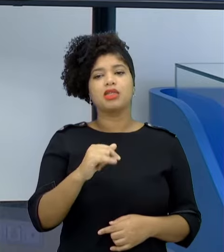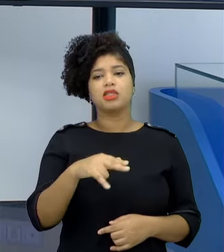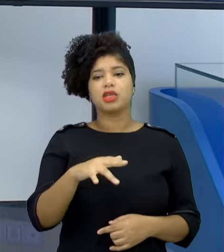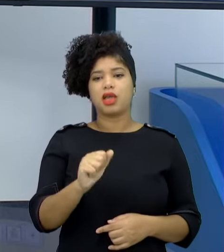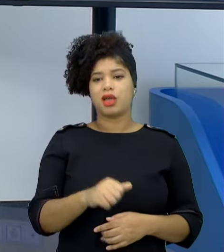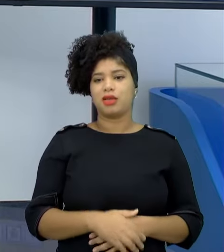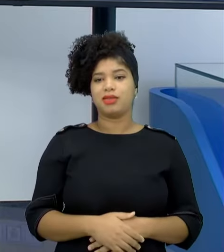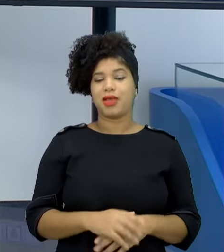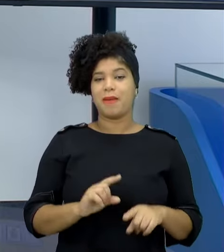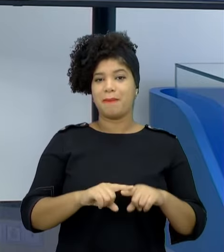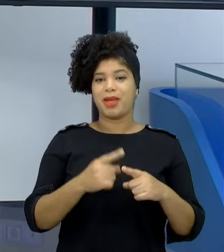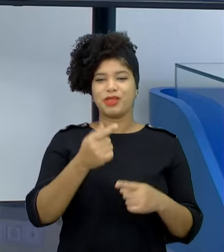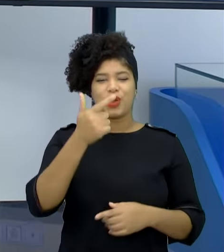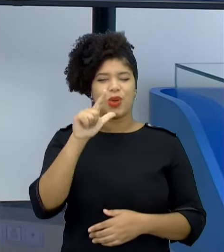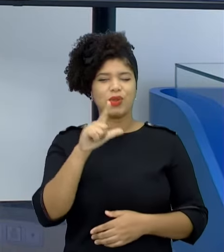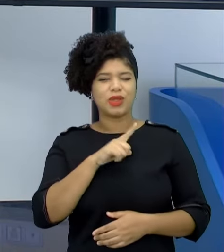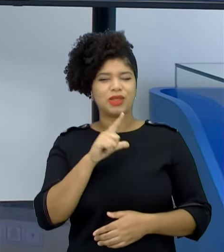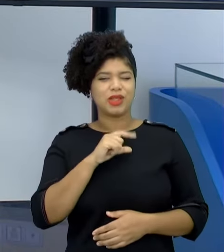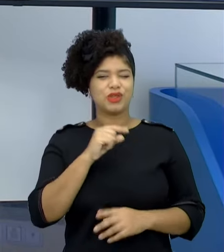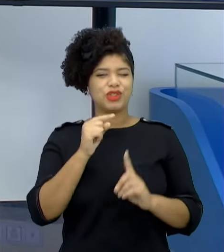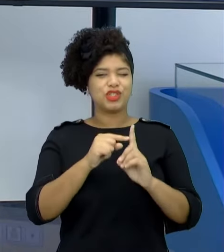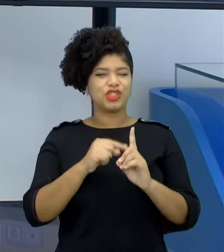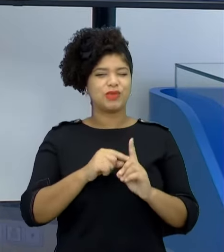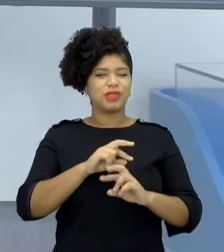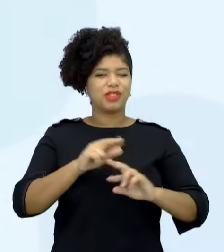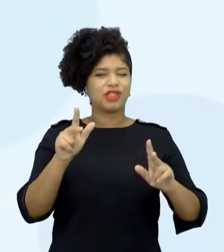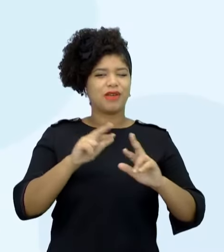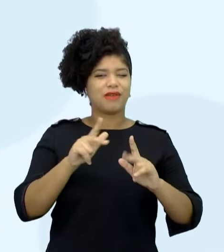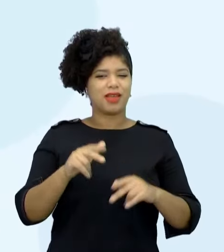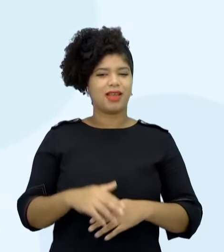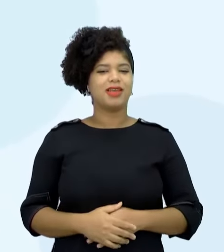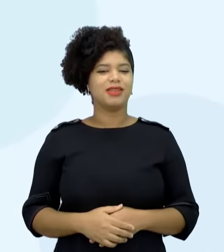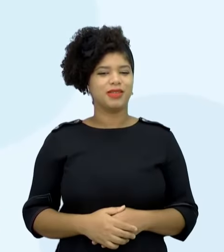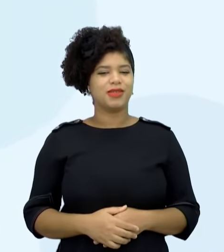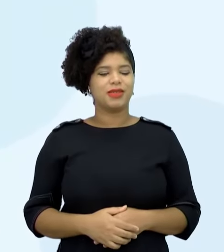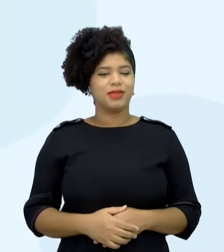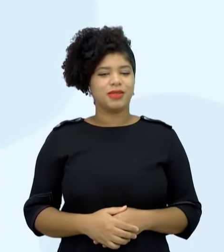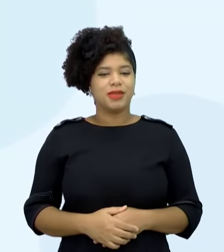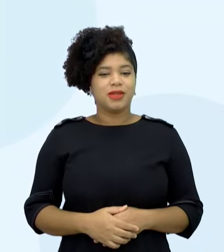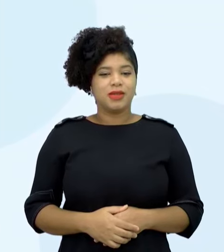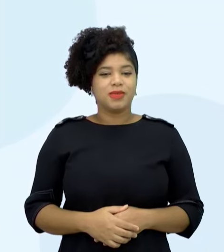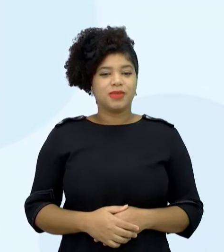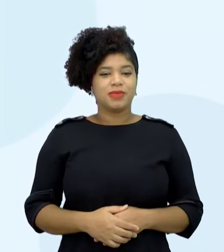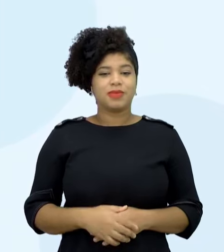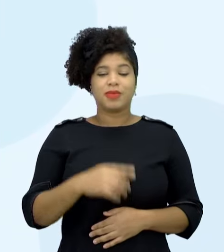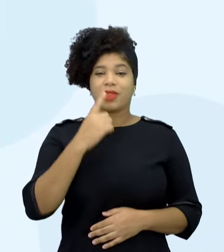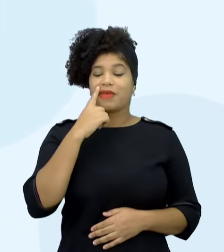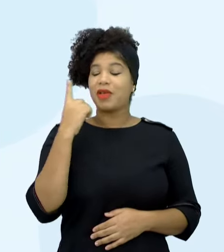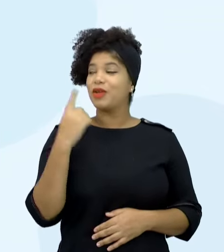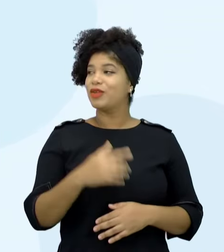mas aqui eu tenho uma energia diferente, que é a energia